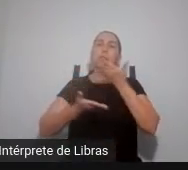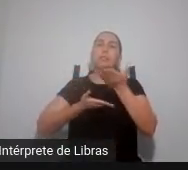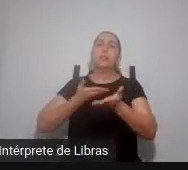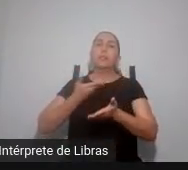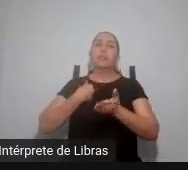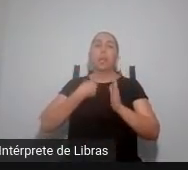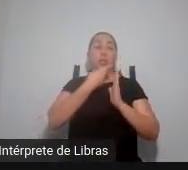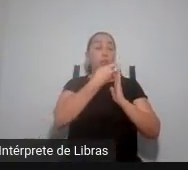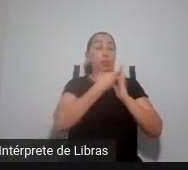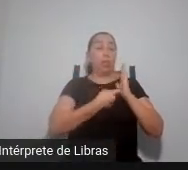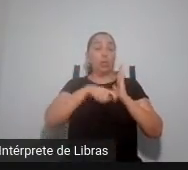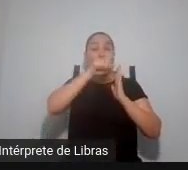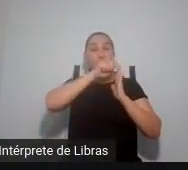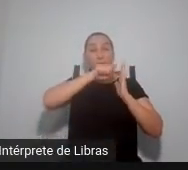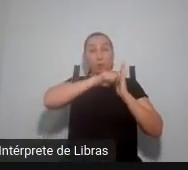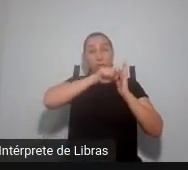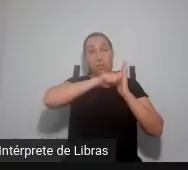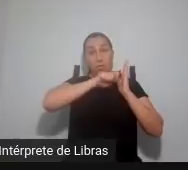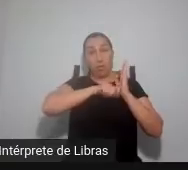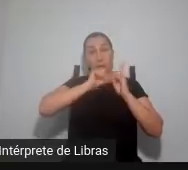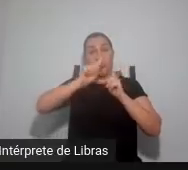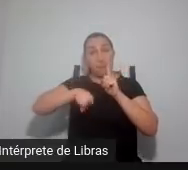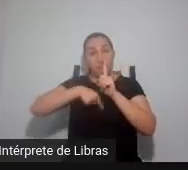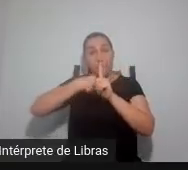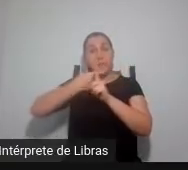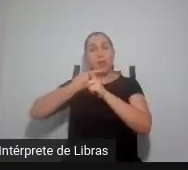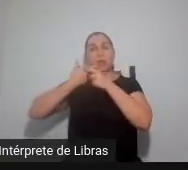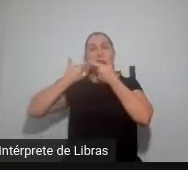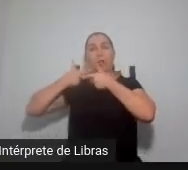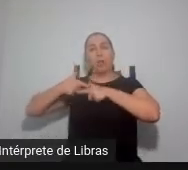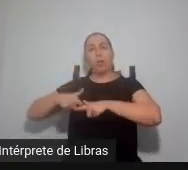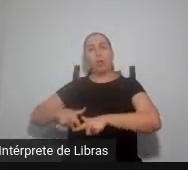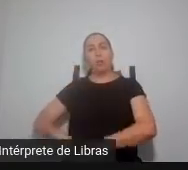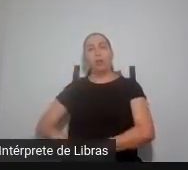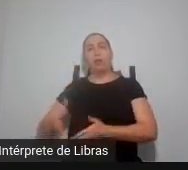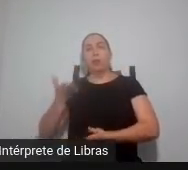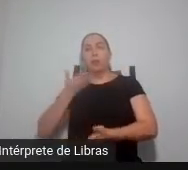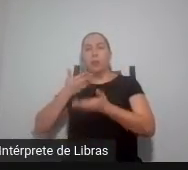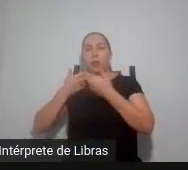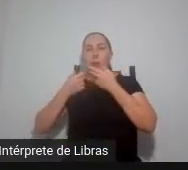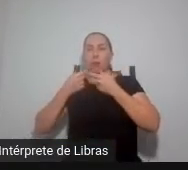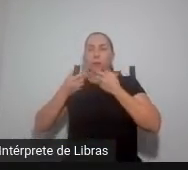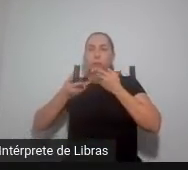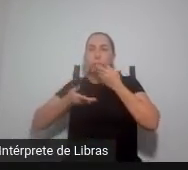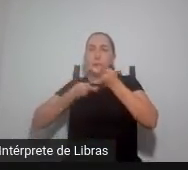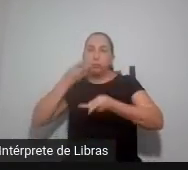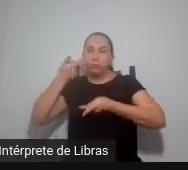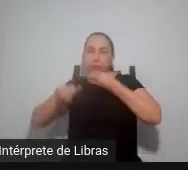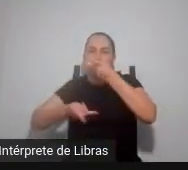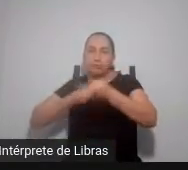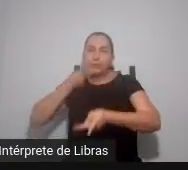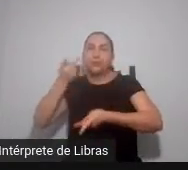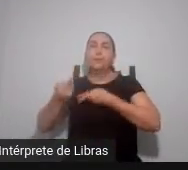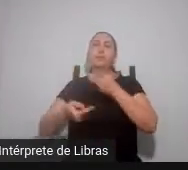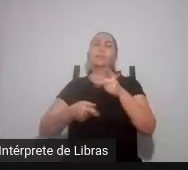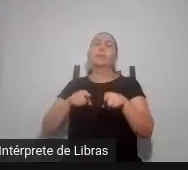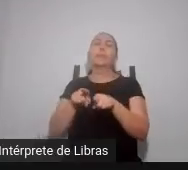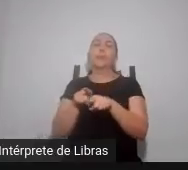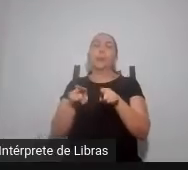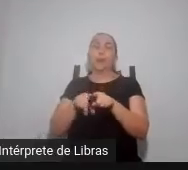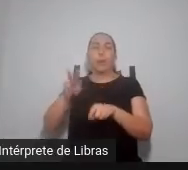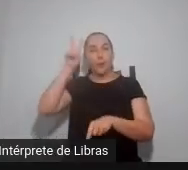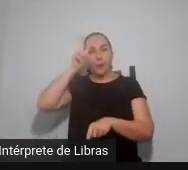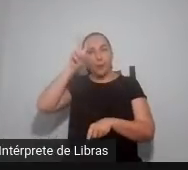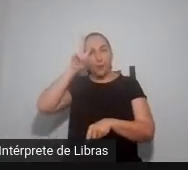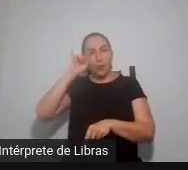só na prática de escrever, né? Como a gente, mas de dizer também, de repente, contar uma